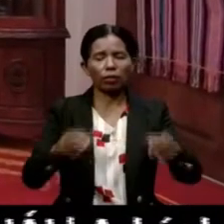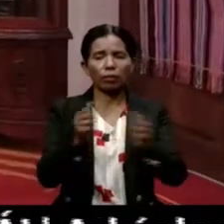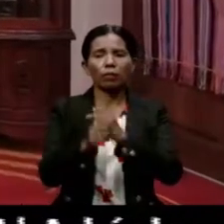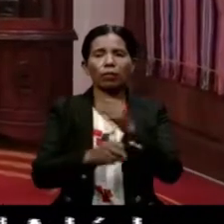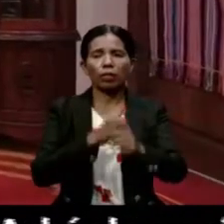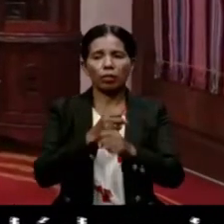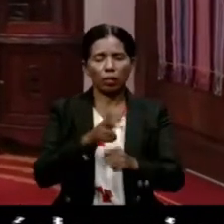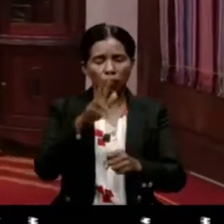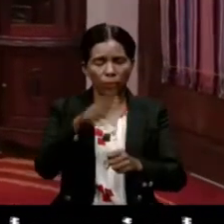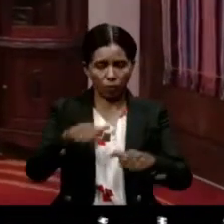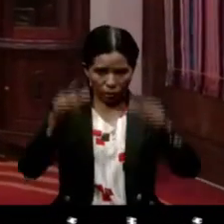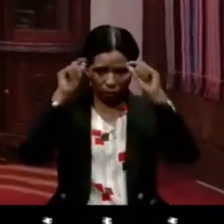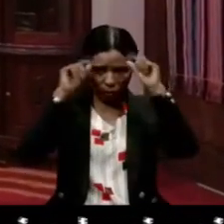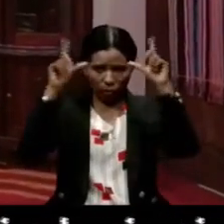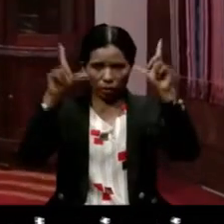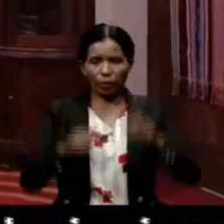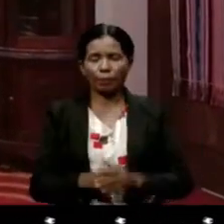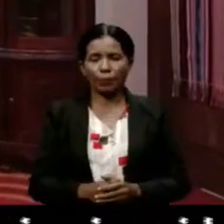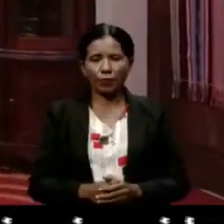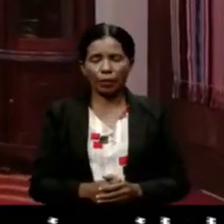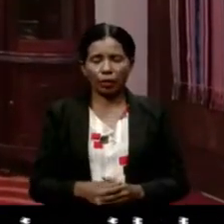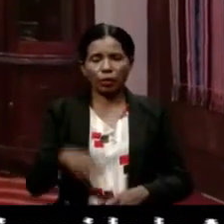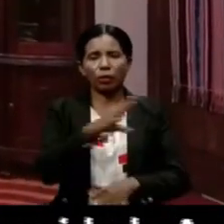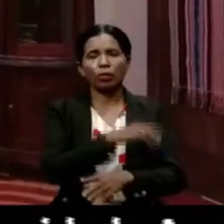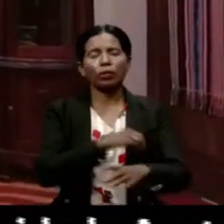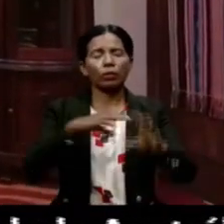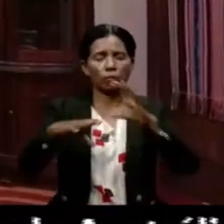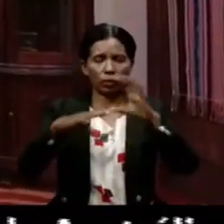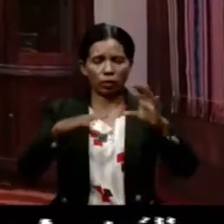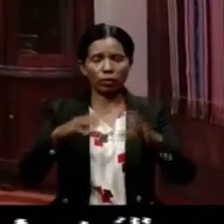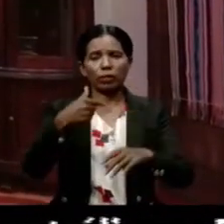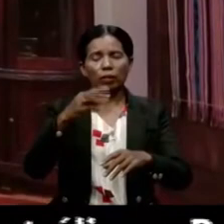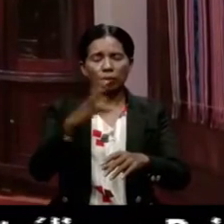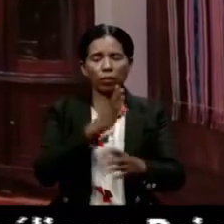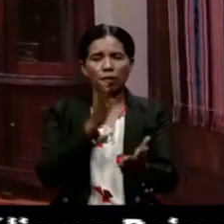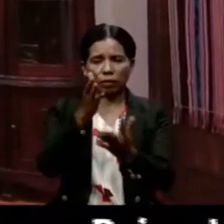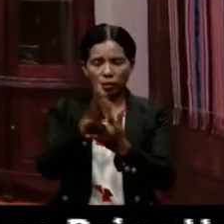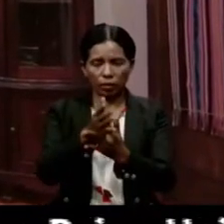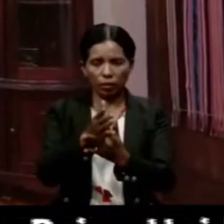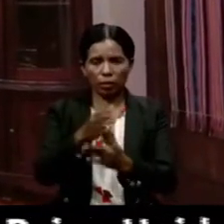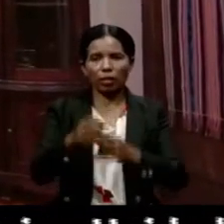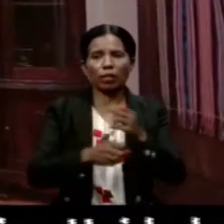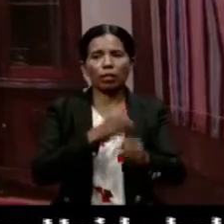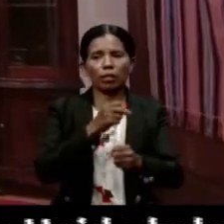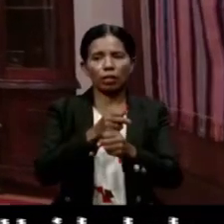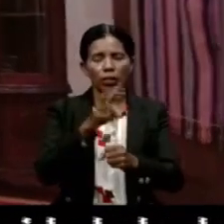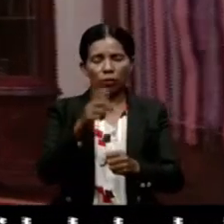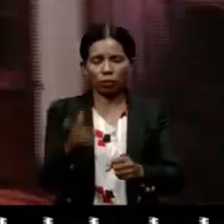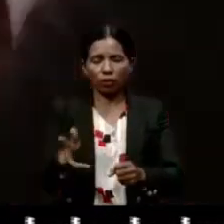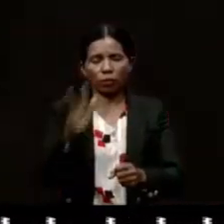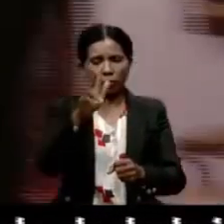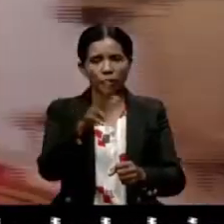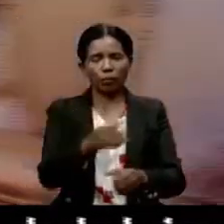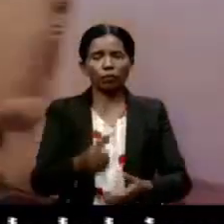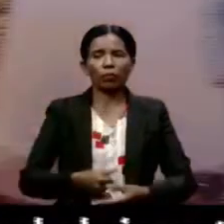Tinantolo e a Timor-Leste. Tuir comunicado de imprensa na BGM na CESA, e em mandato deste Tinang Riuroronulo, Brasil foi no